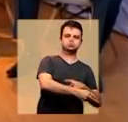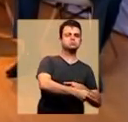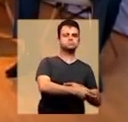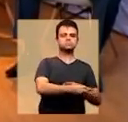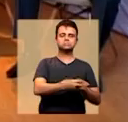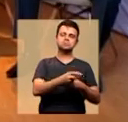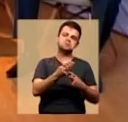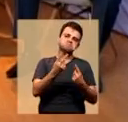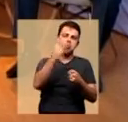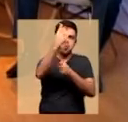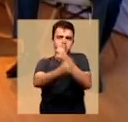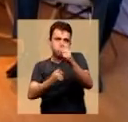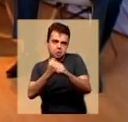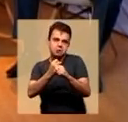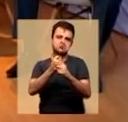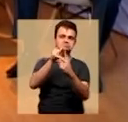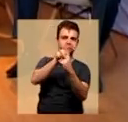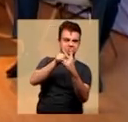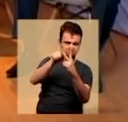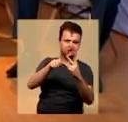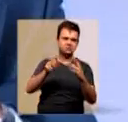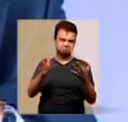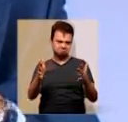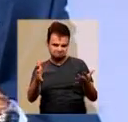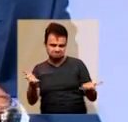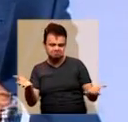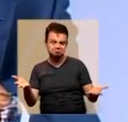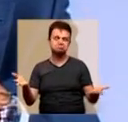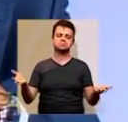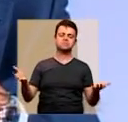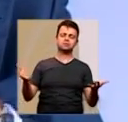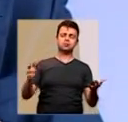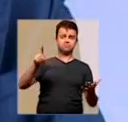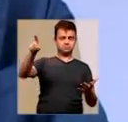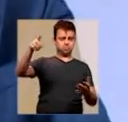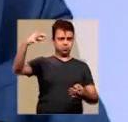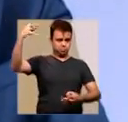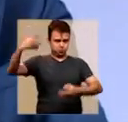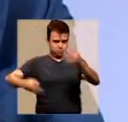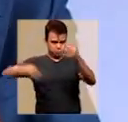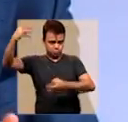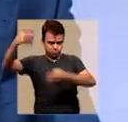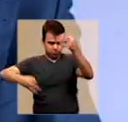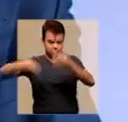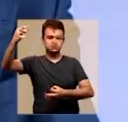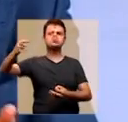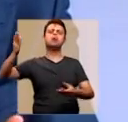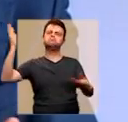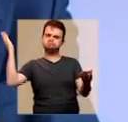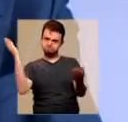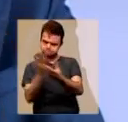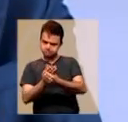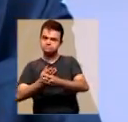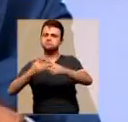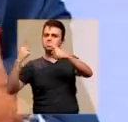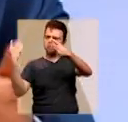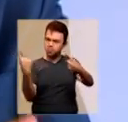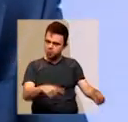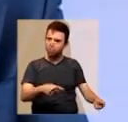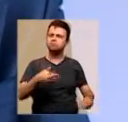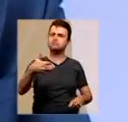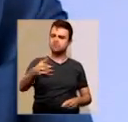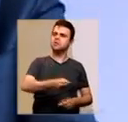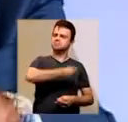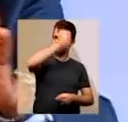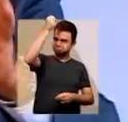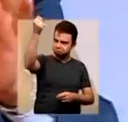carteira, normalmente por 12 meses. Exato. Aqui na justiça, além de a pessoa ser processada e eventualmente